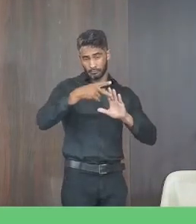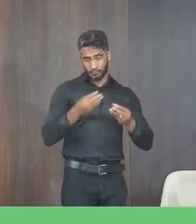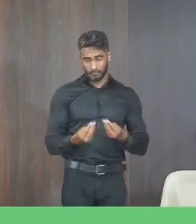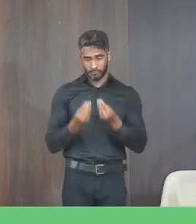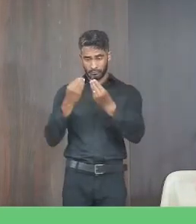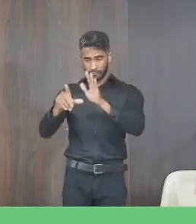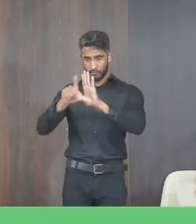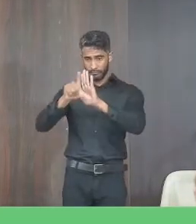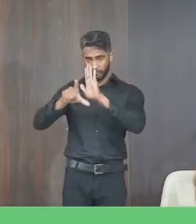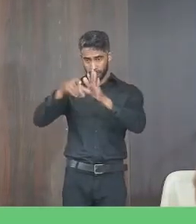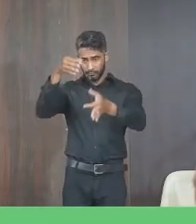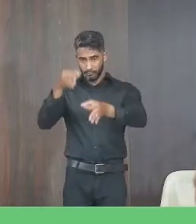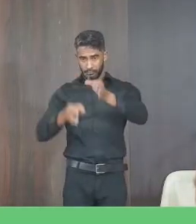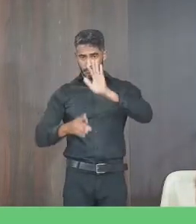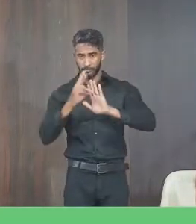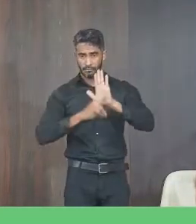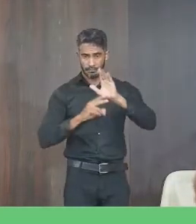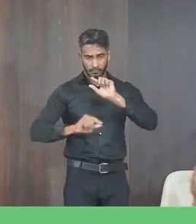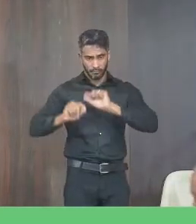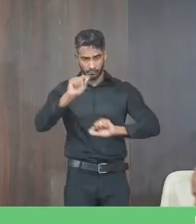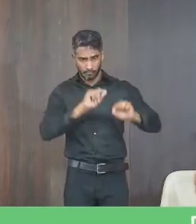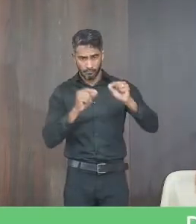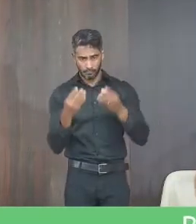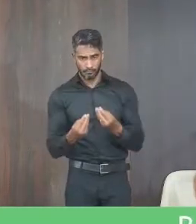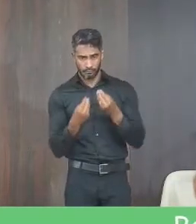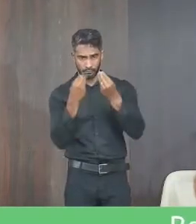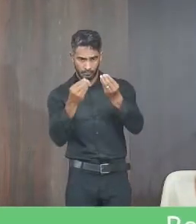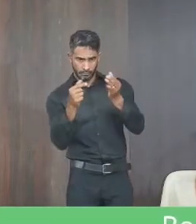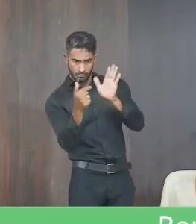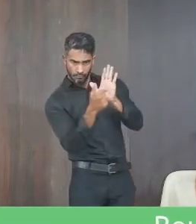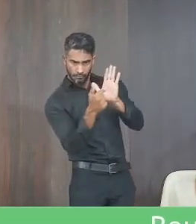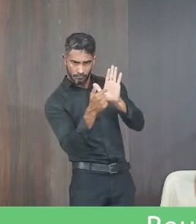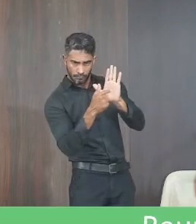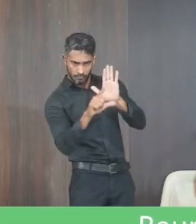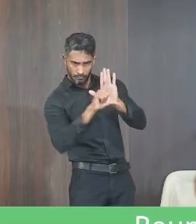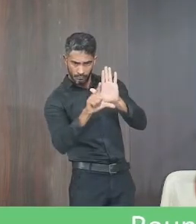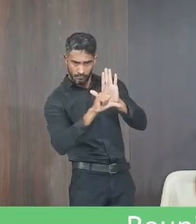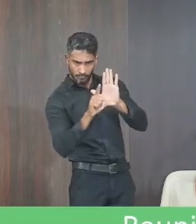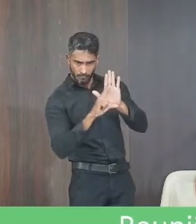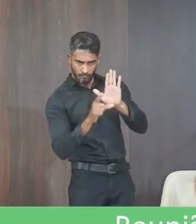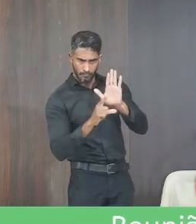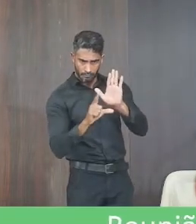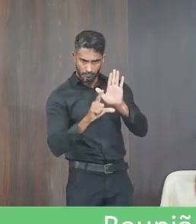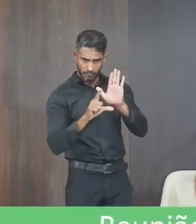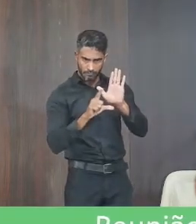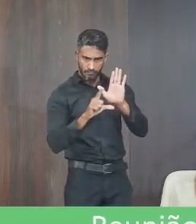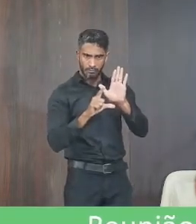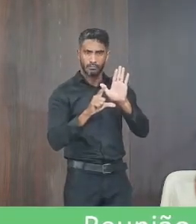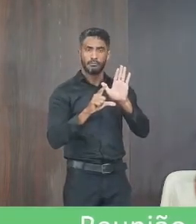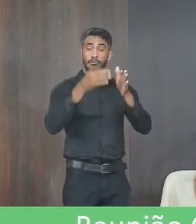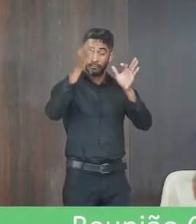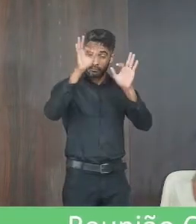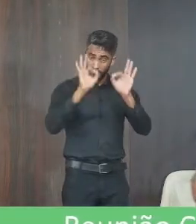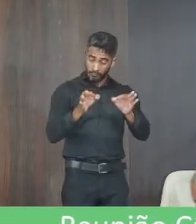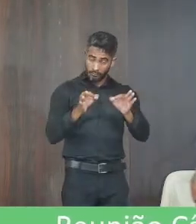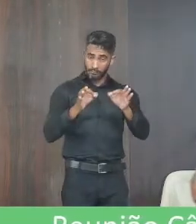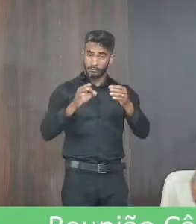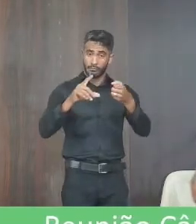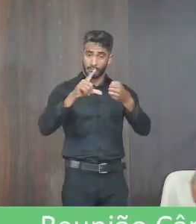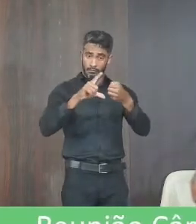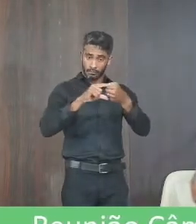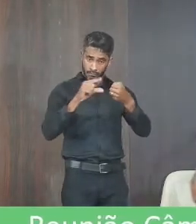comissão de legislação justiça e redação a fim de que segundo a técnica legislativa seja dada a matéria a forma adequada